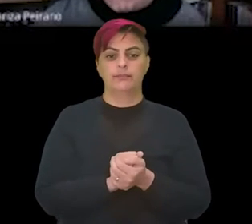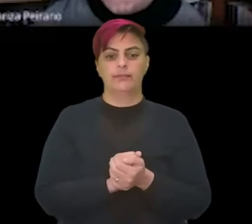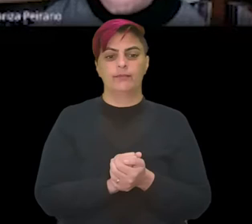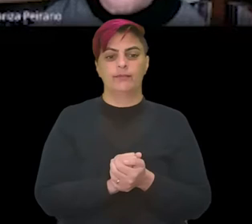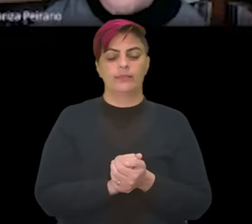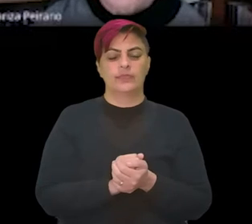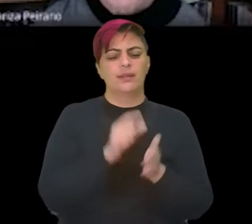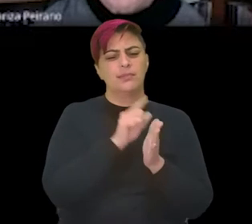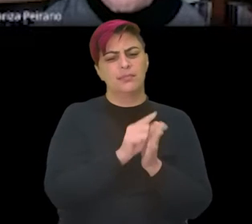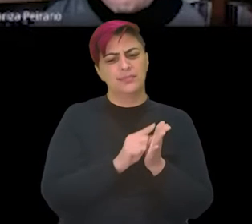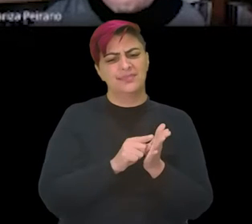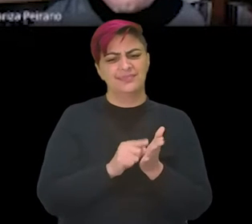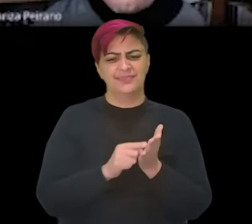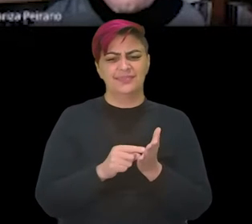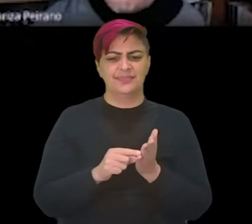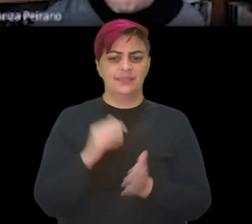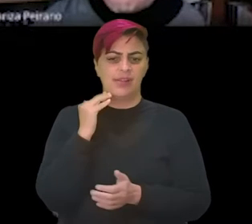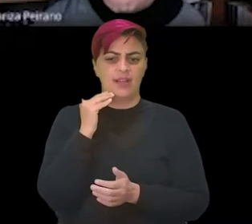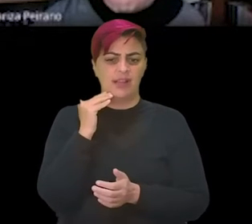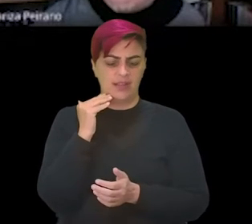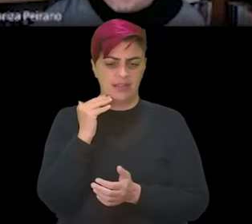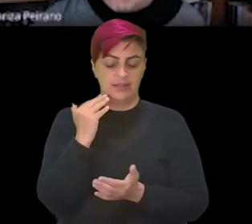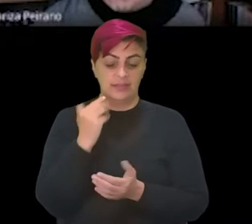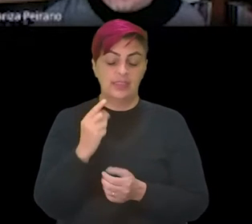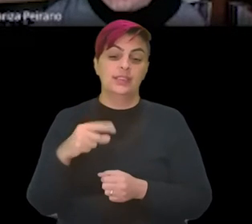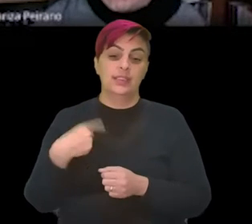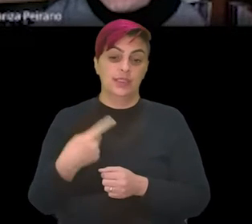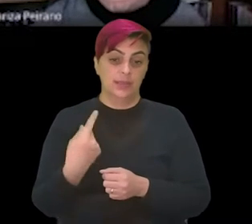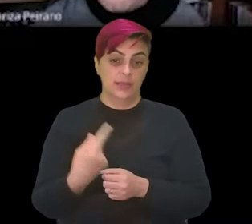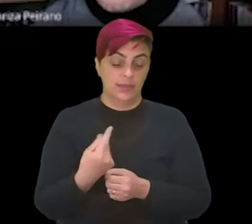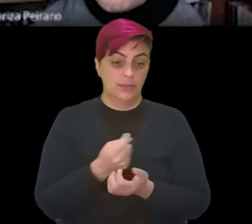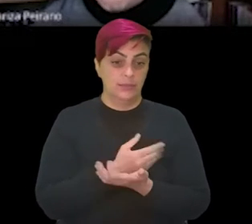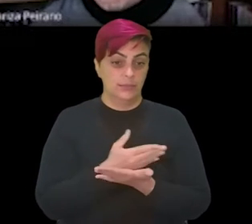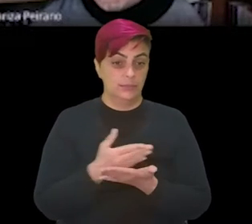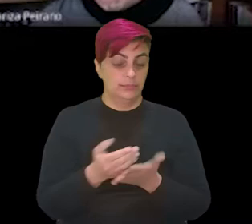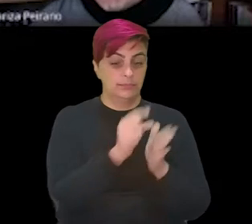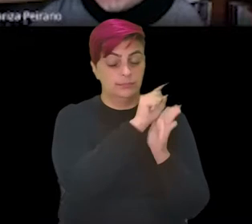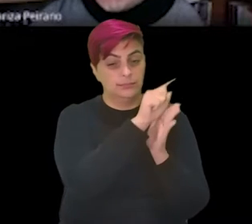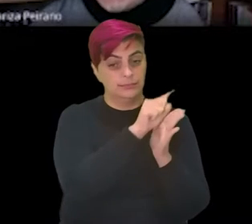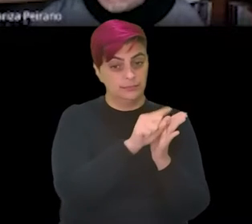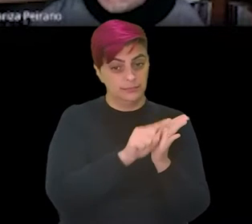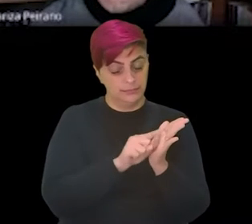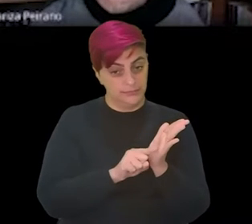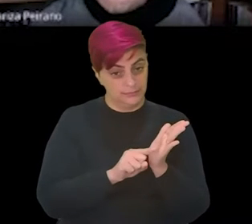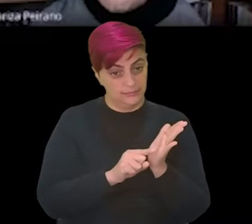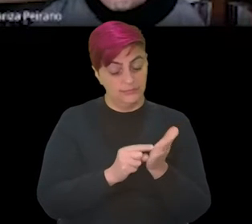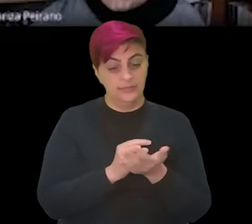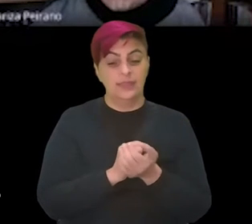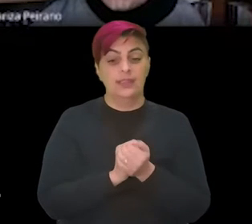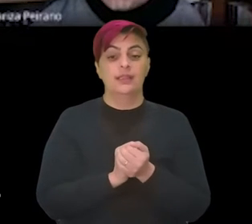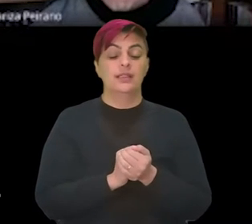e imperfeito. Depois de acompanhar o trabalho dos trobriandeses, iniciou a